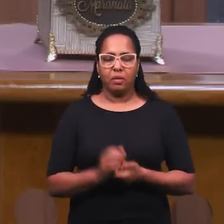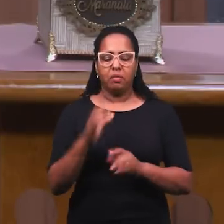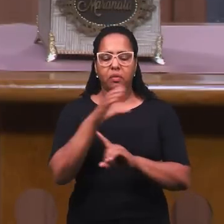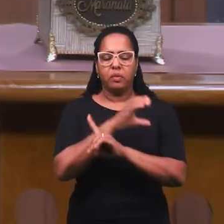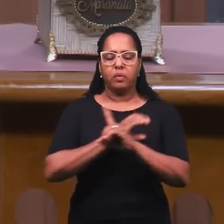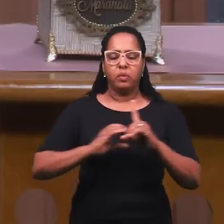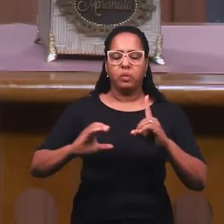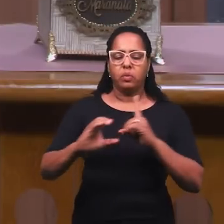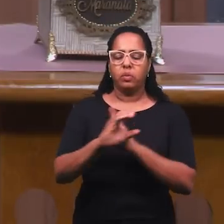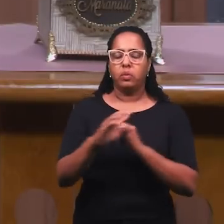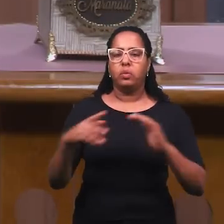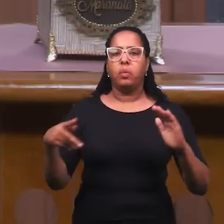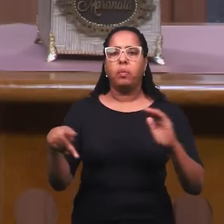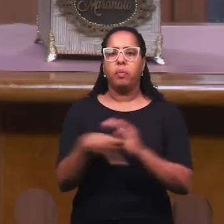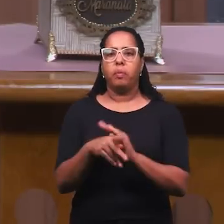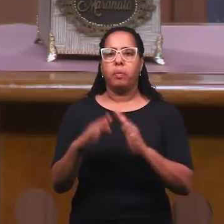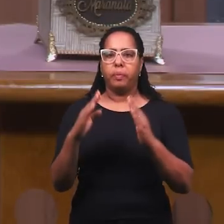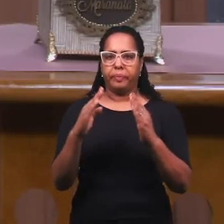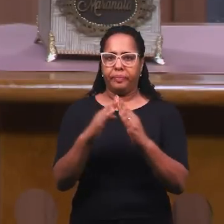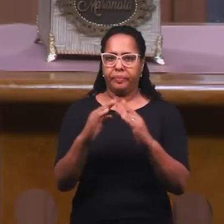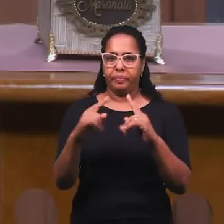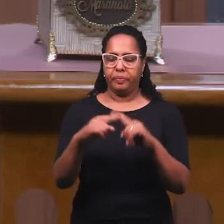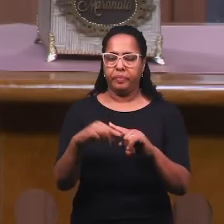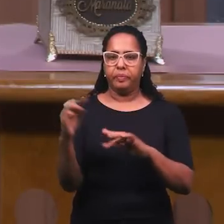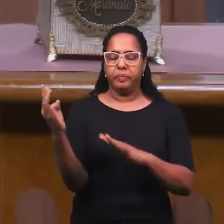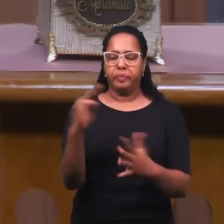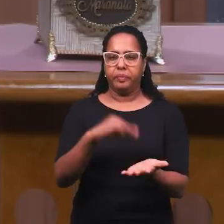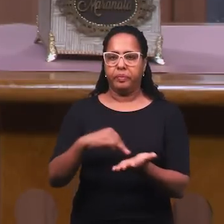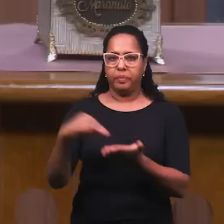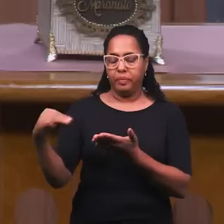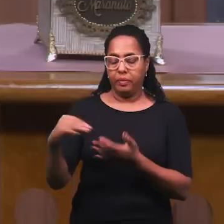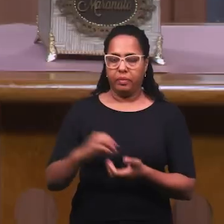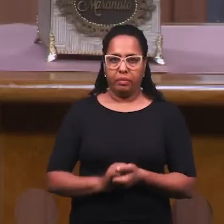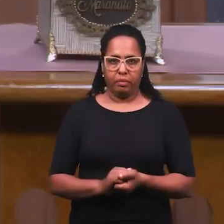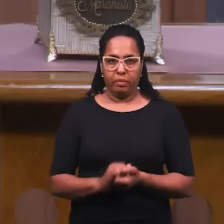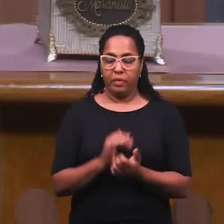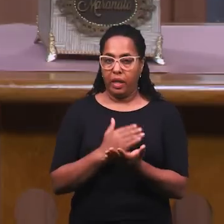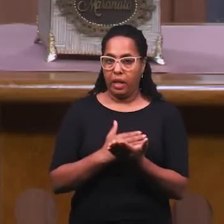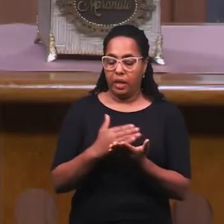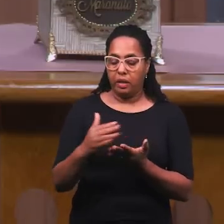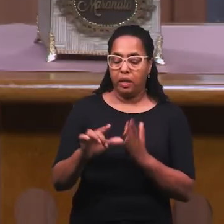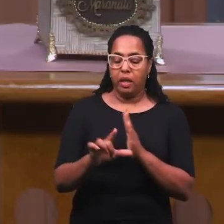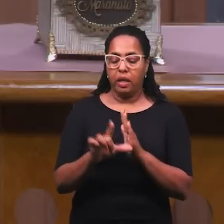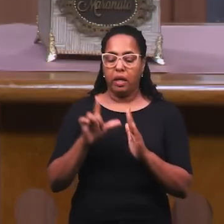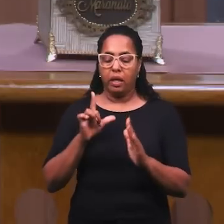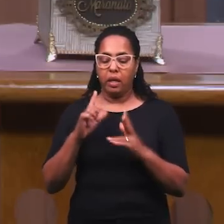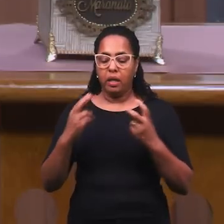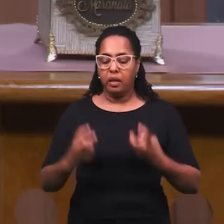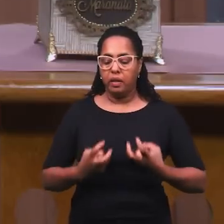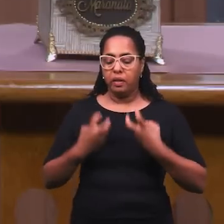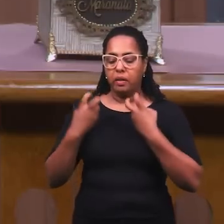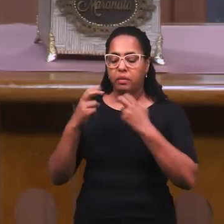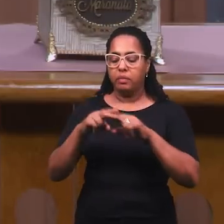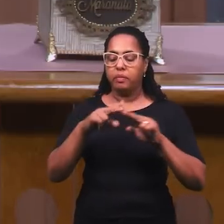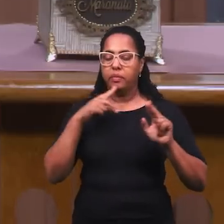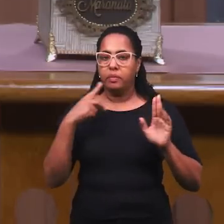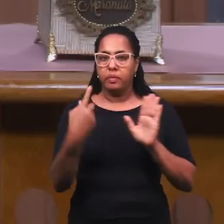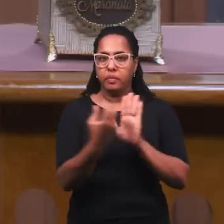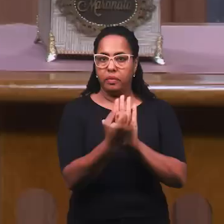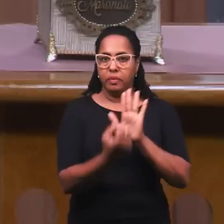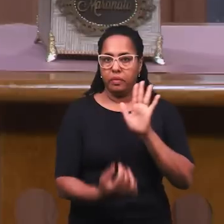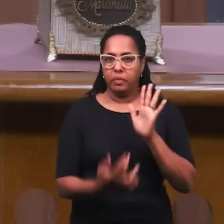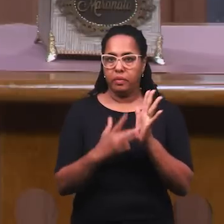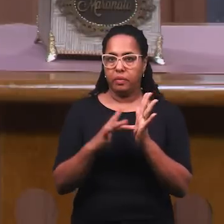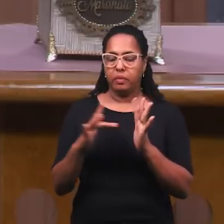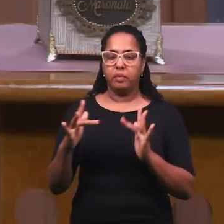É um culto da Igreja Cristã Maranata. E para iniciarmos este culto, nós vamos clamar pelo sangue do